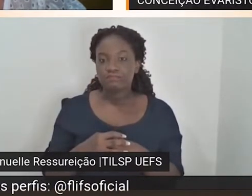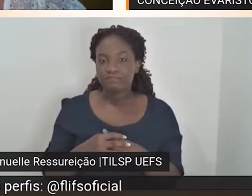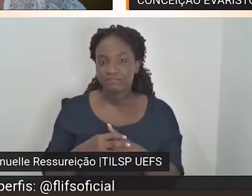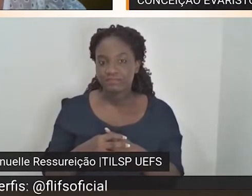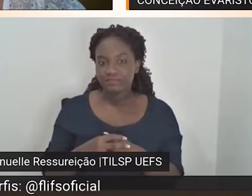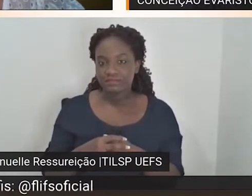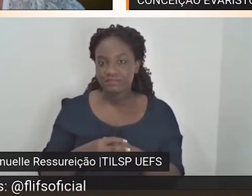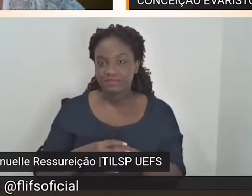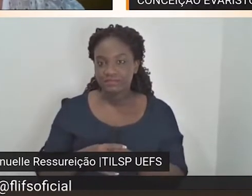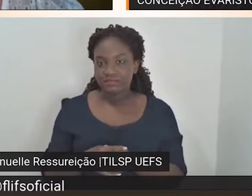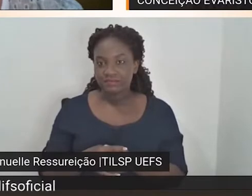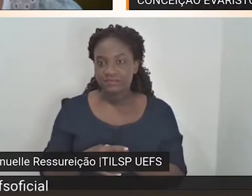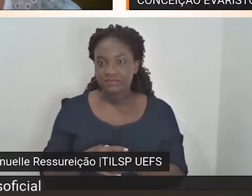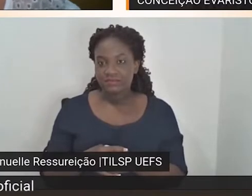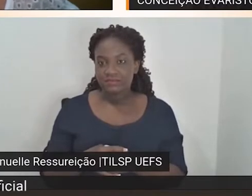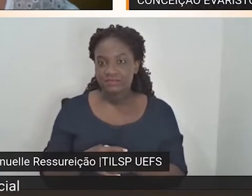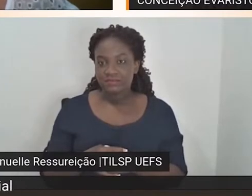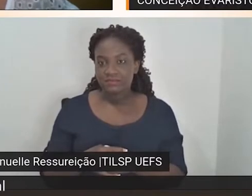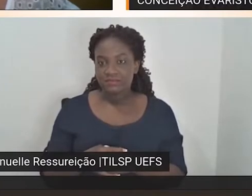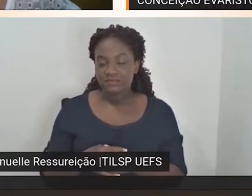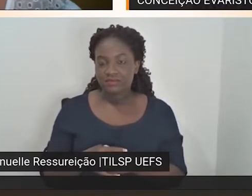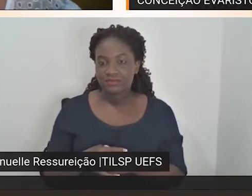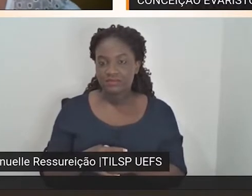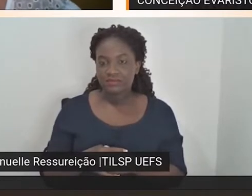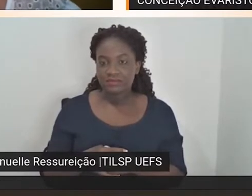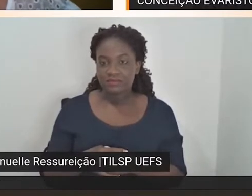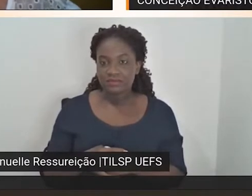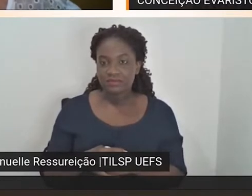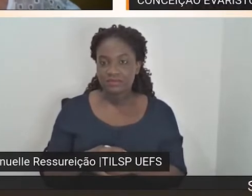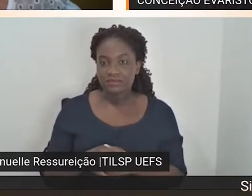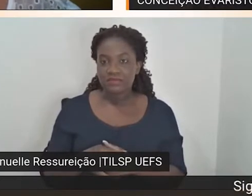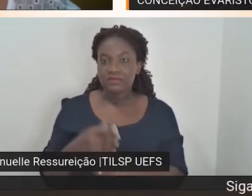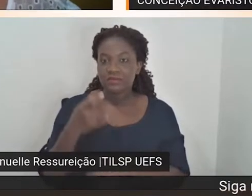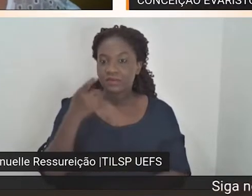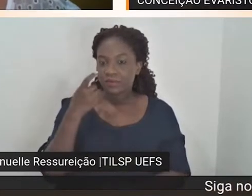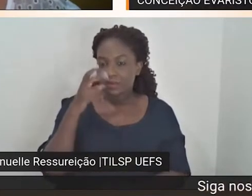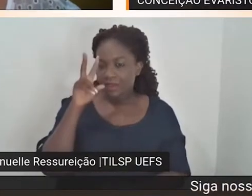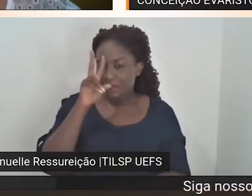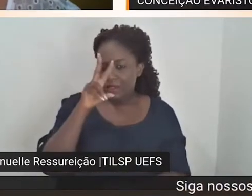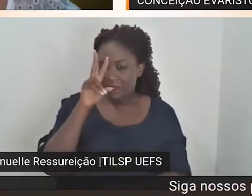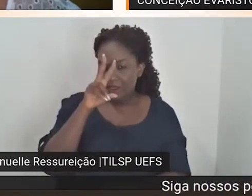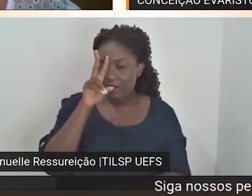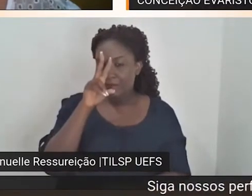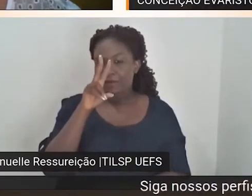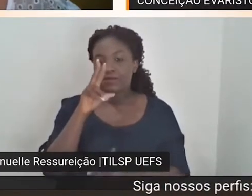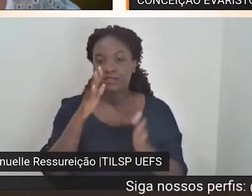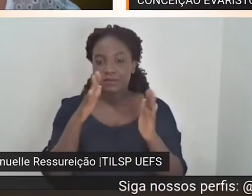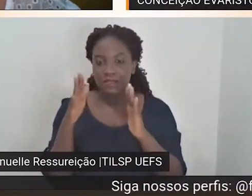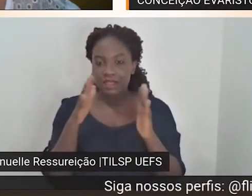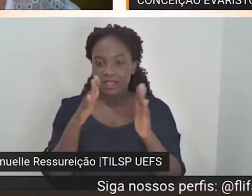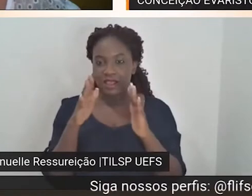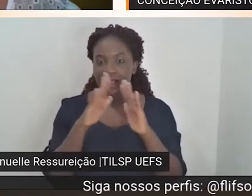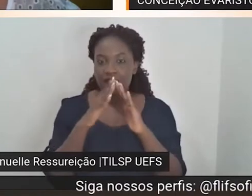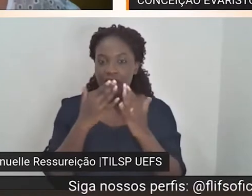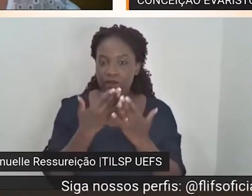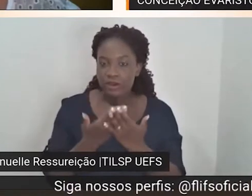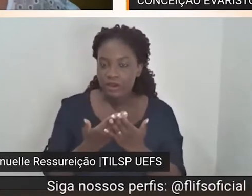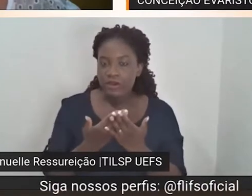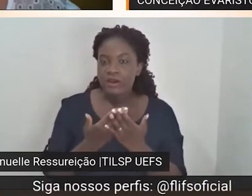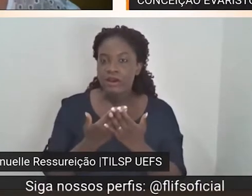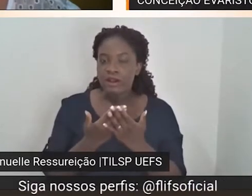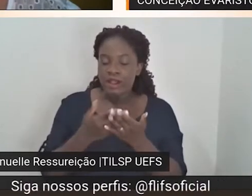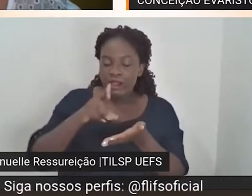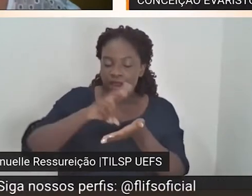quando eu olho no ginásio, né, eu sempre destacava, primário eu já destacava